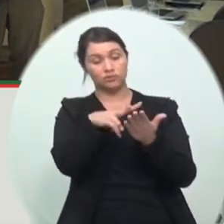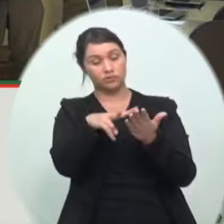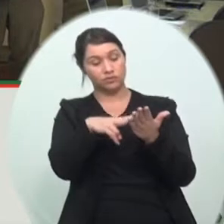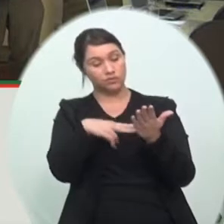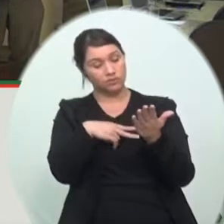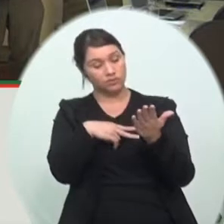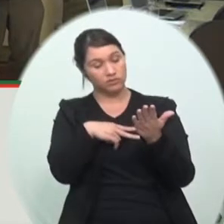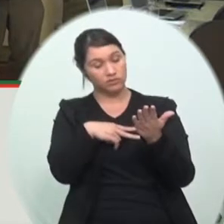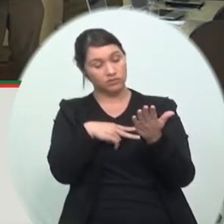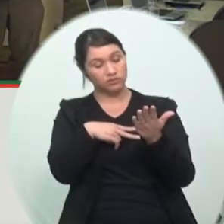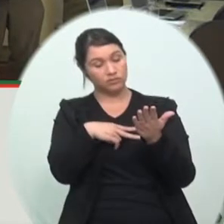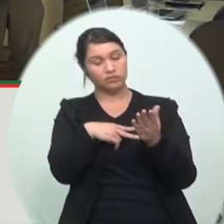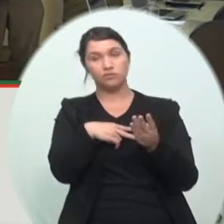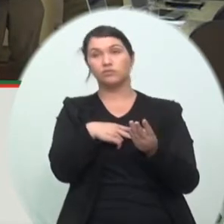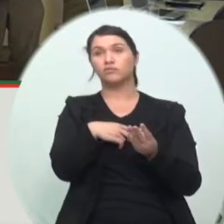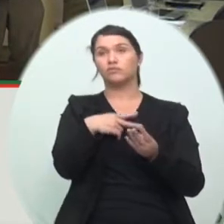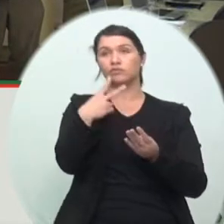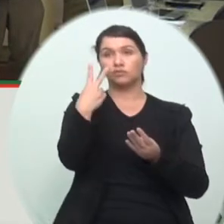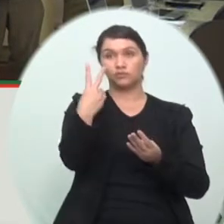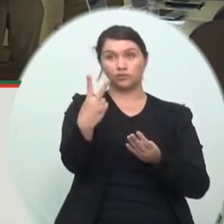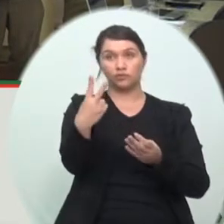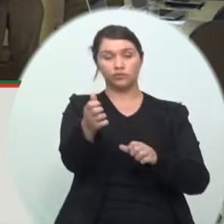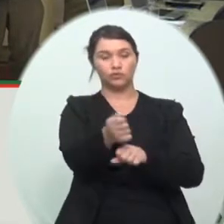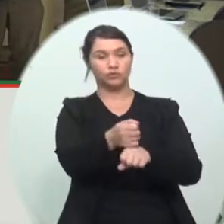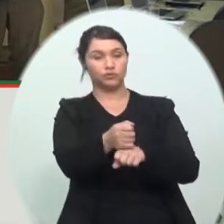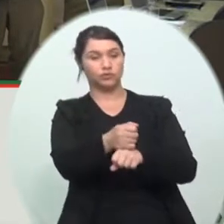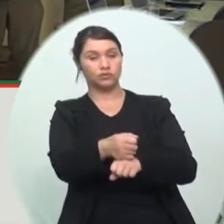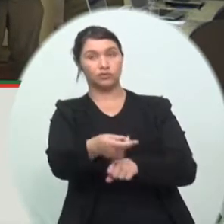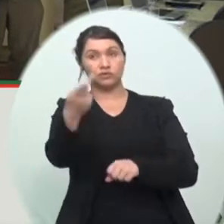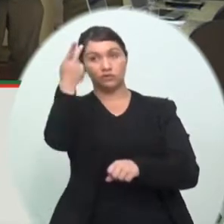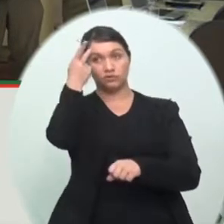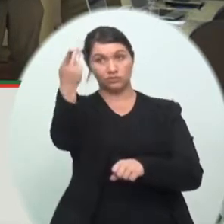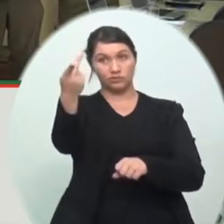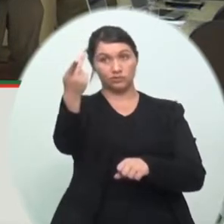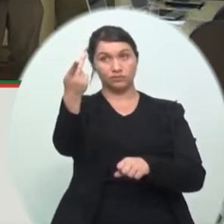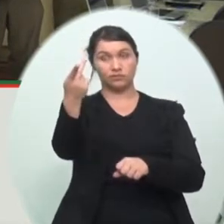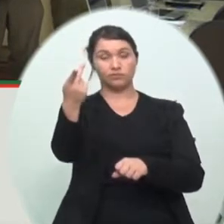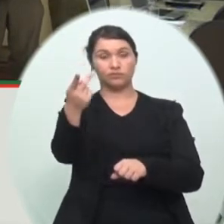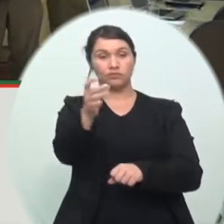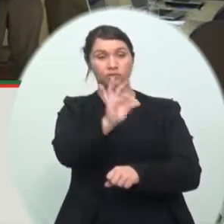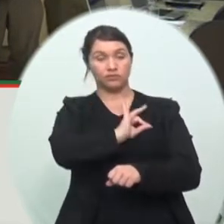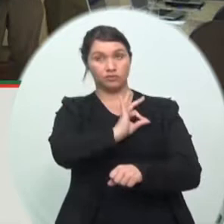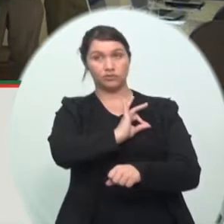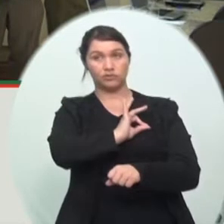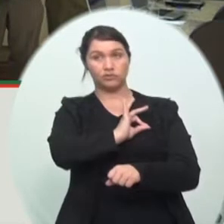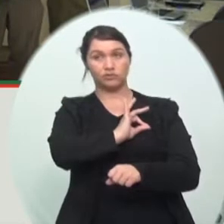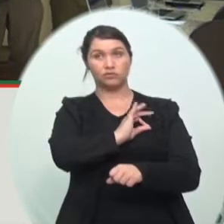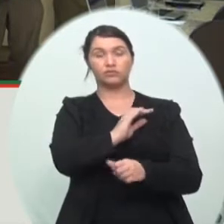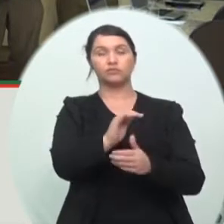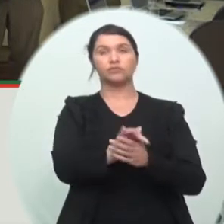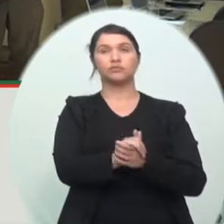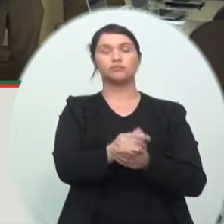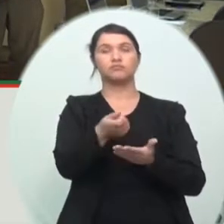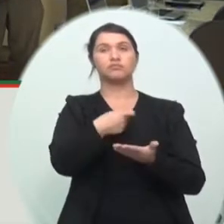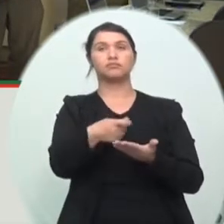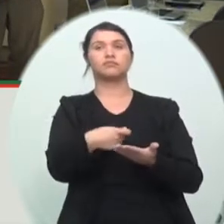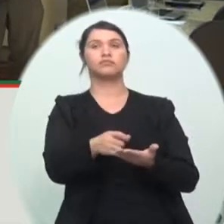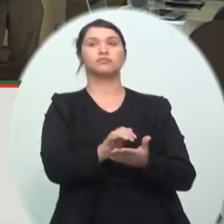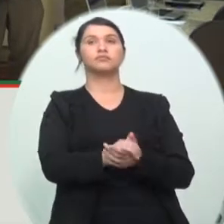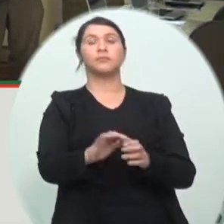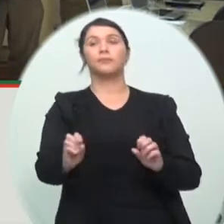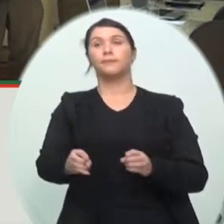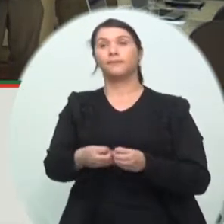orientado, de dois oficiais da Polícia Militar de São Paulo, que implantaram numa cidade lá do interior de São Paulo. E